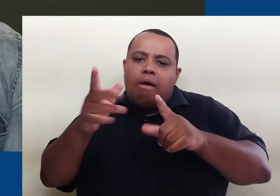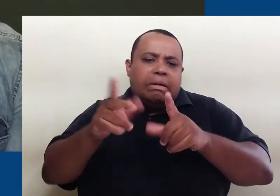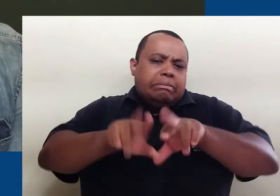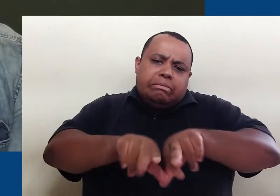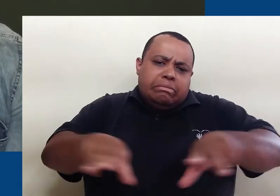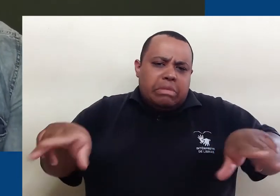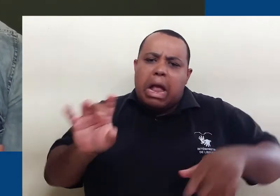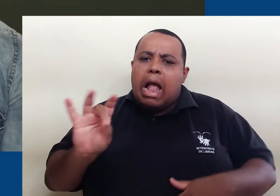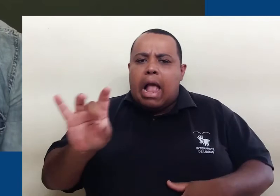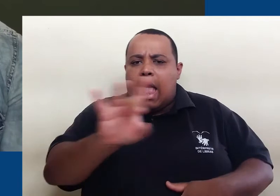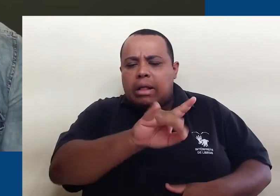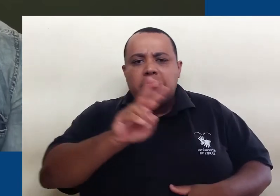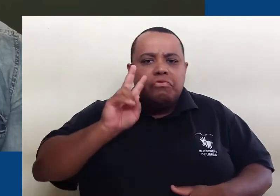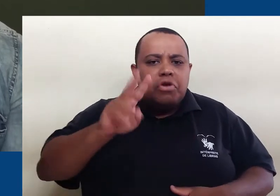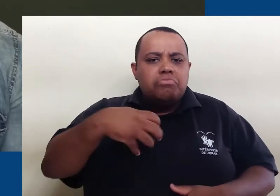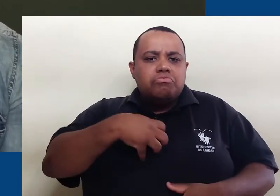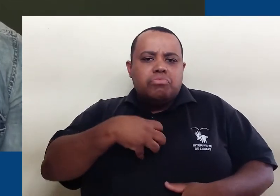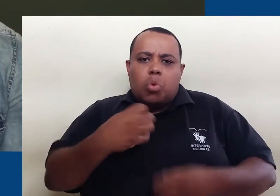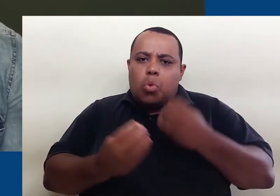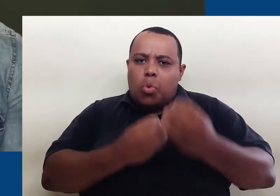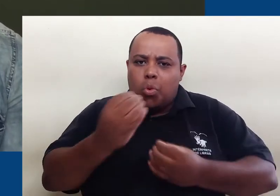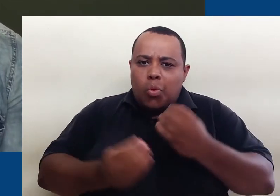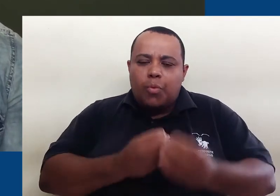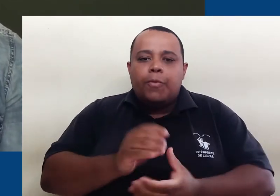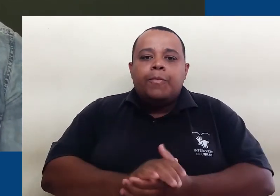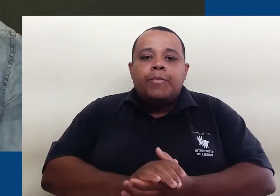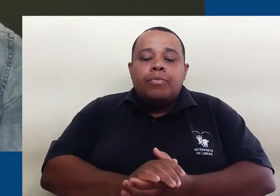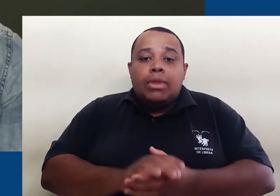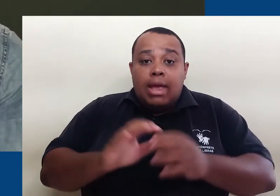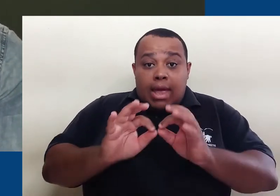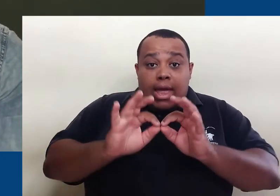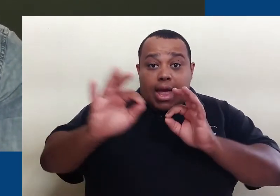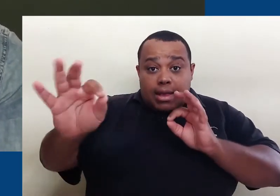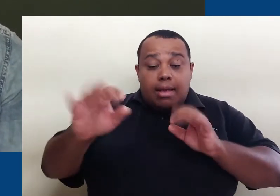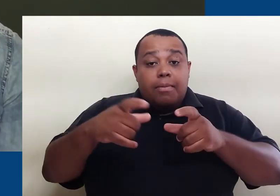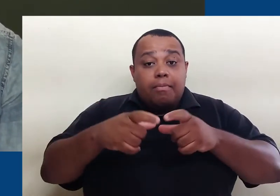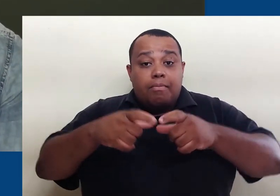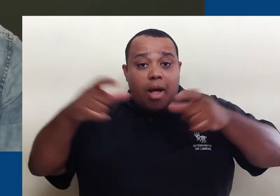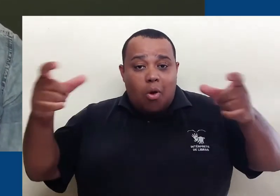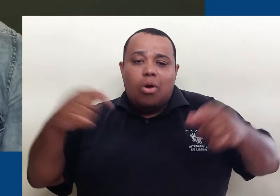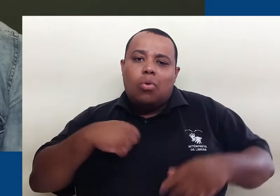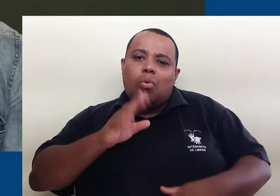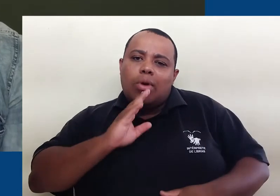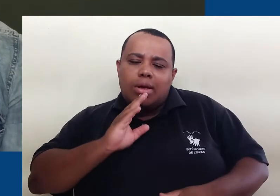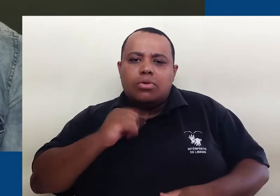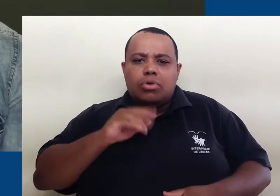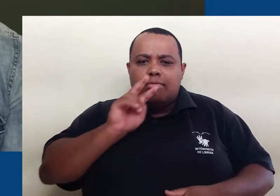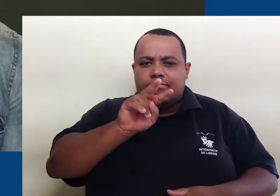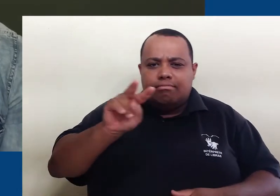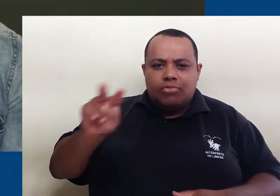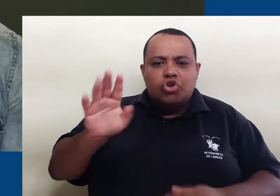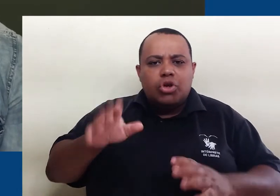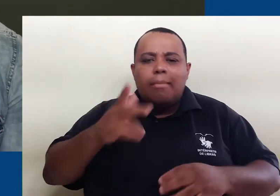na sua realidade e na realidade da sua turma. As plataformas EAD no geral, das que eu já conheci, das que eu já tive acesso, têm um pouco